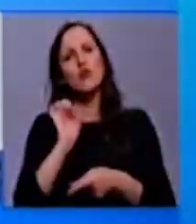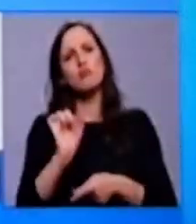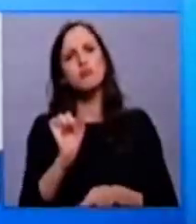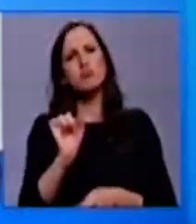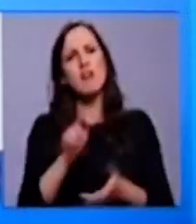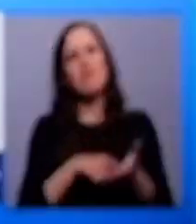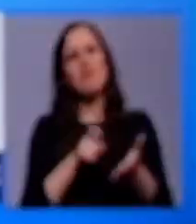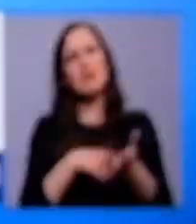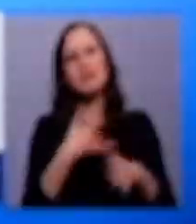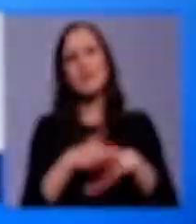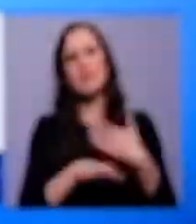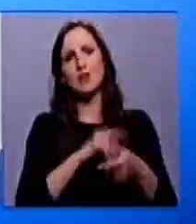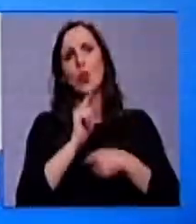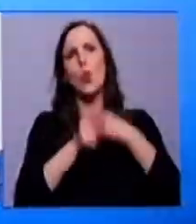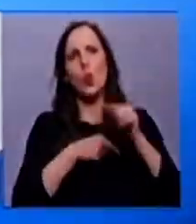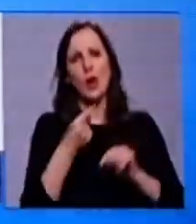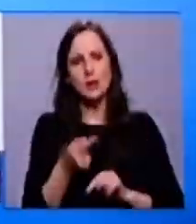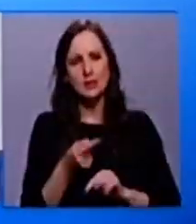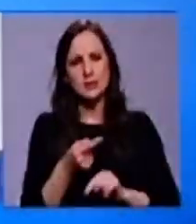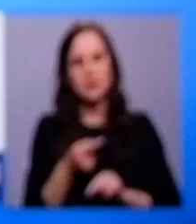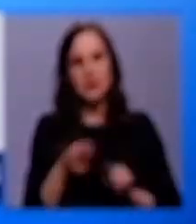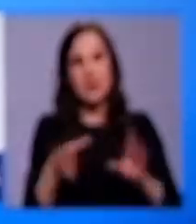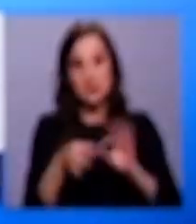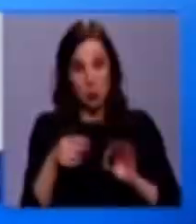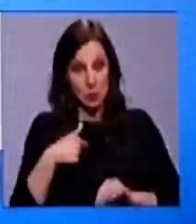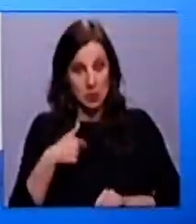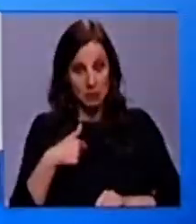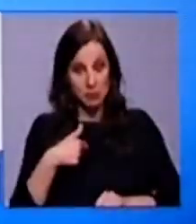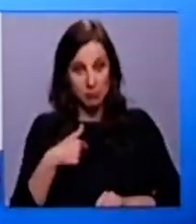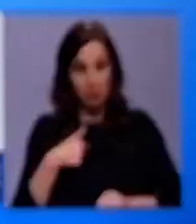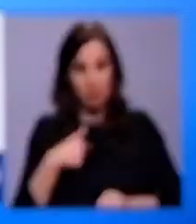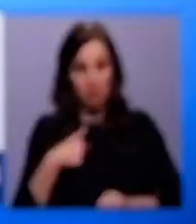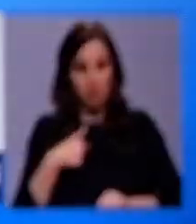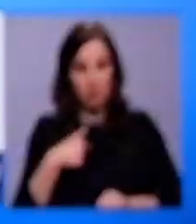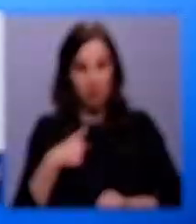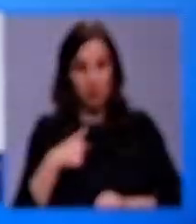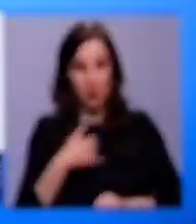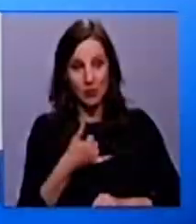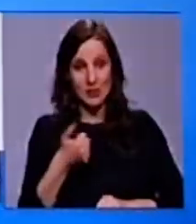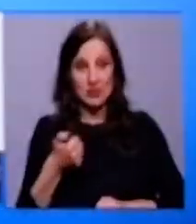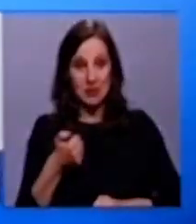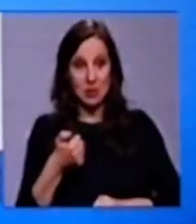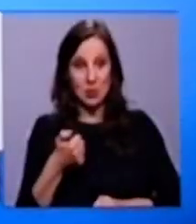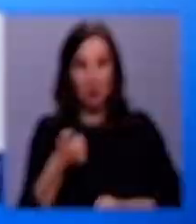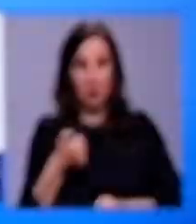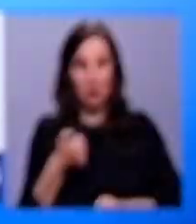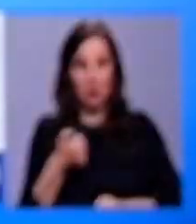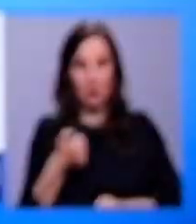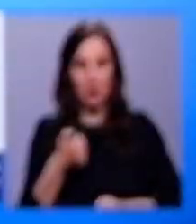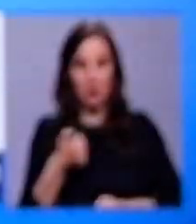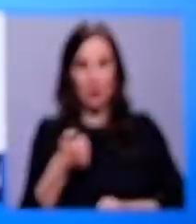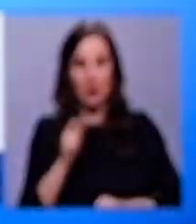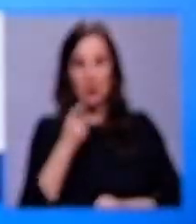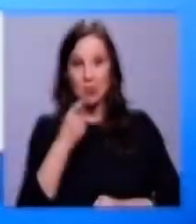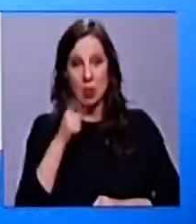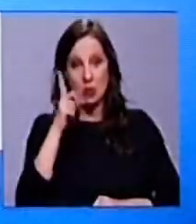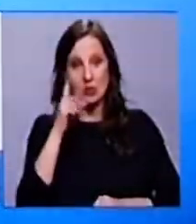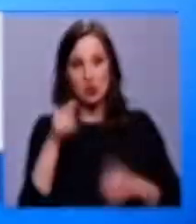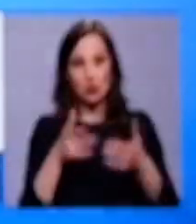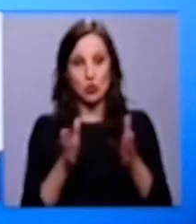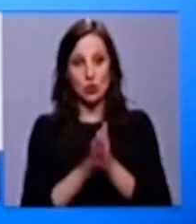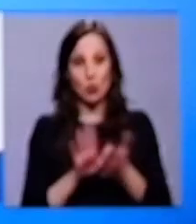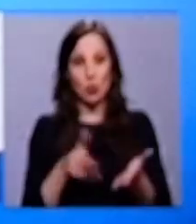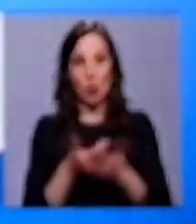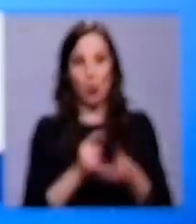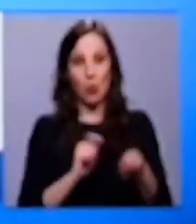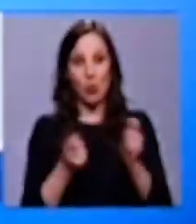por fazer? Em relação a mim ou em relação ao 25 de Abril? Em relação ao 25 de Abril, estes ideais que se propunham a toda esta mudança e ao favor